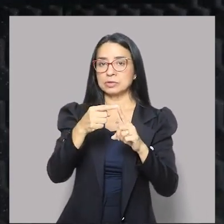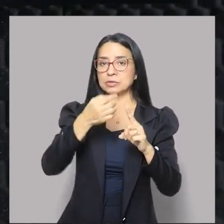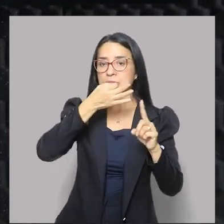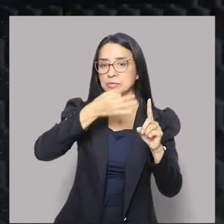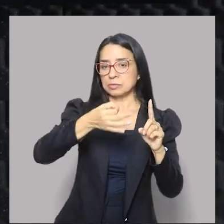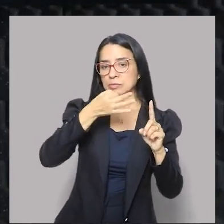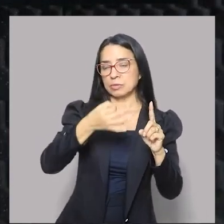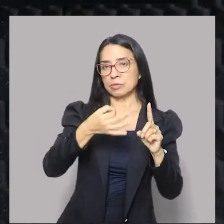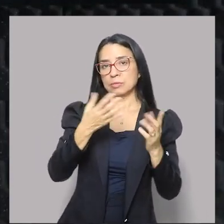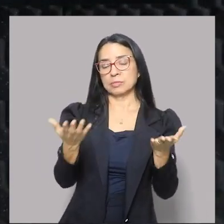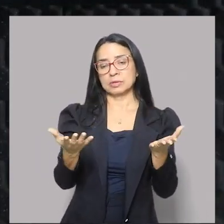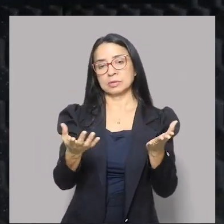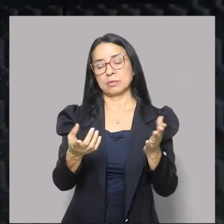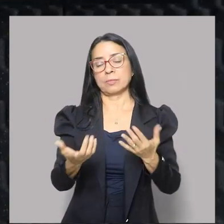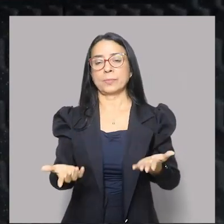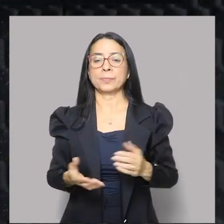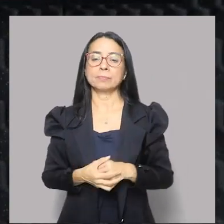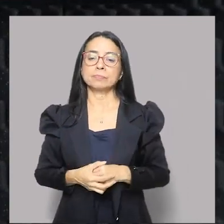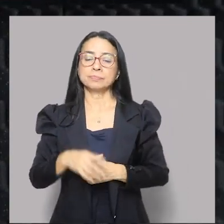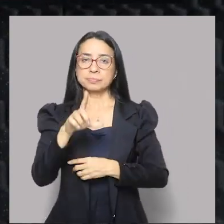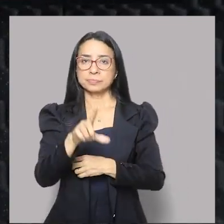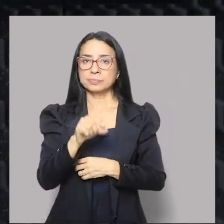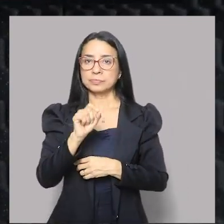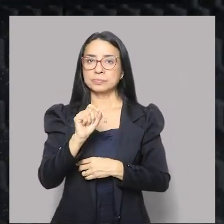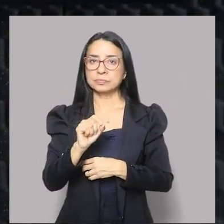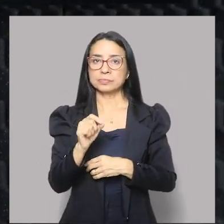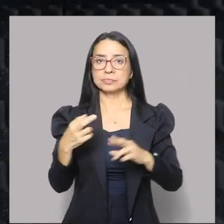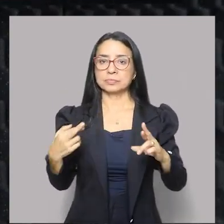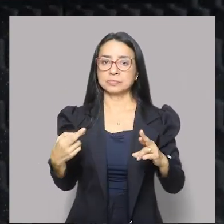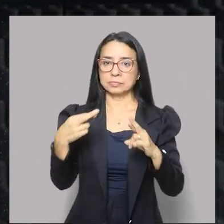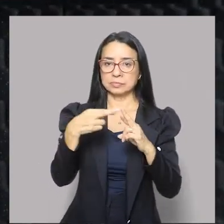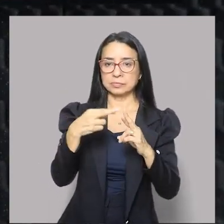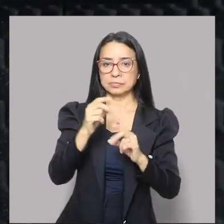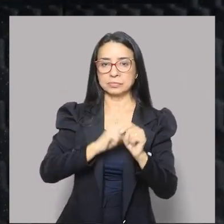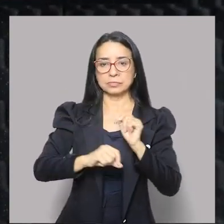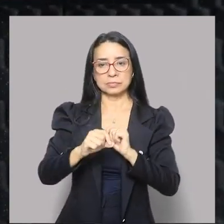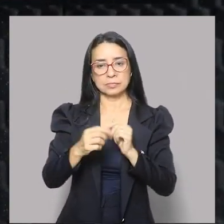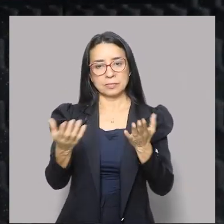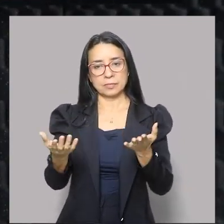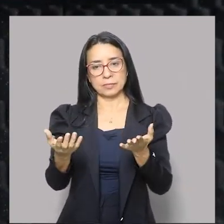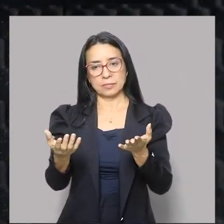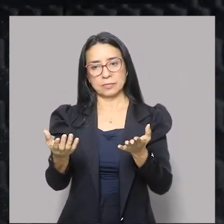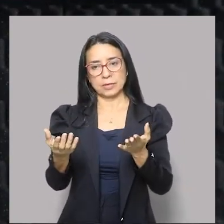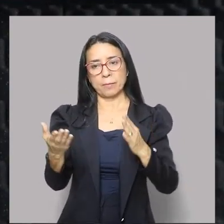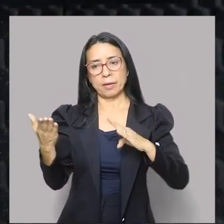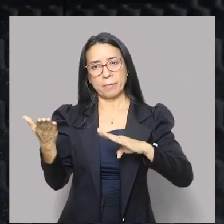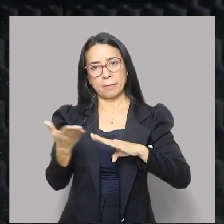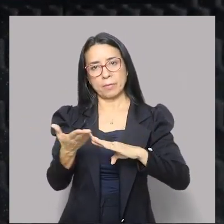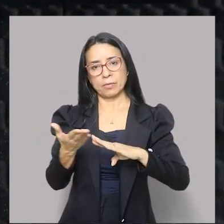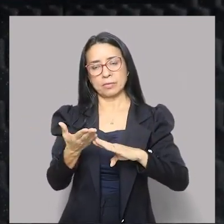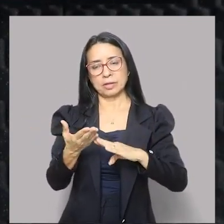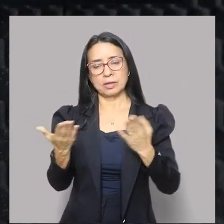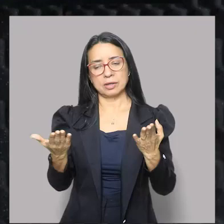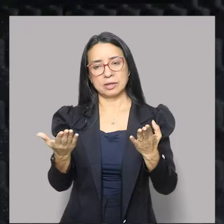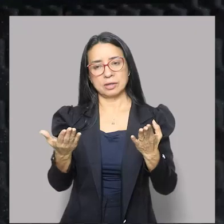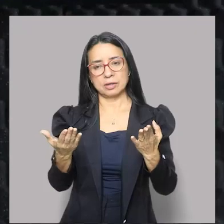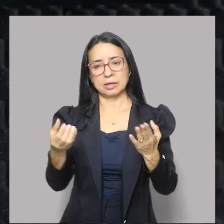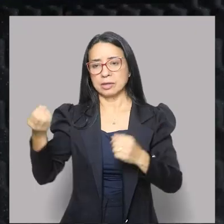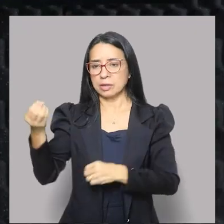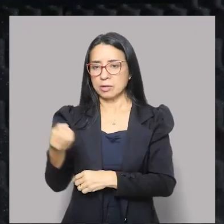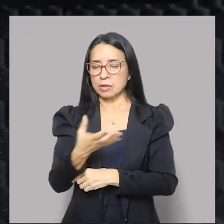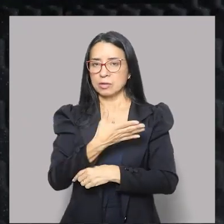argumentação. Nesse caso, nós escolhemos aqui uma referência bem moderna e super atual e que